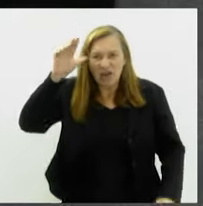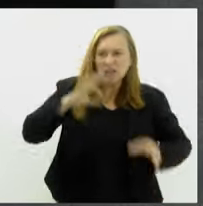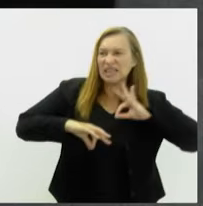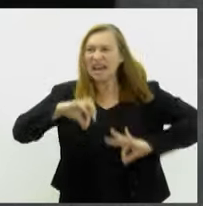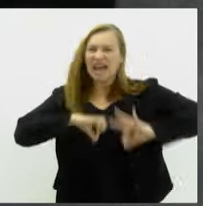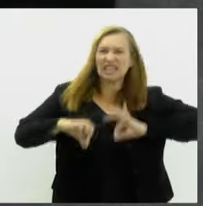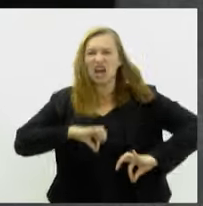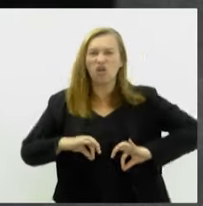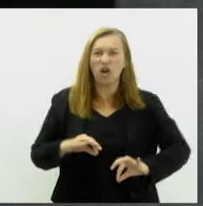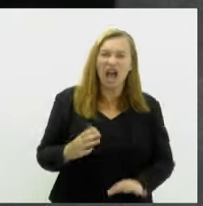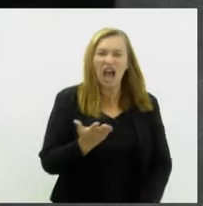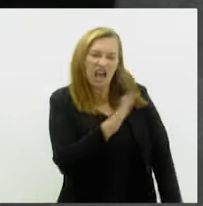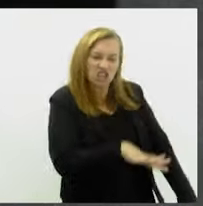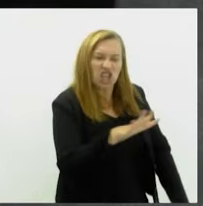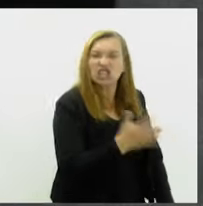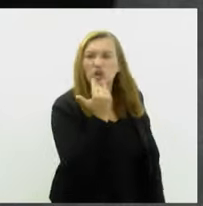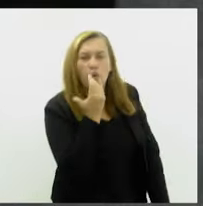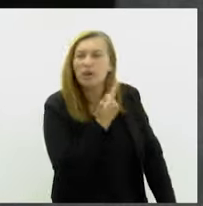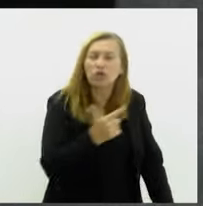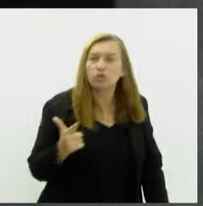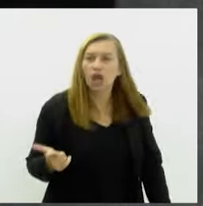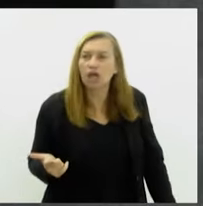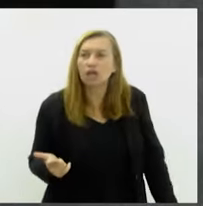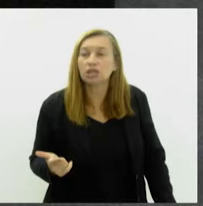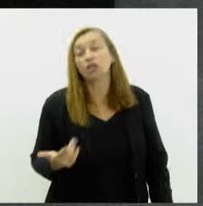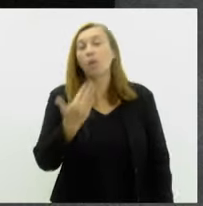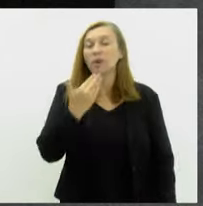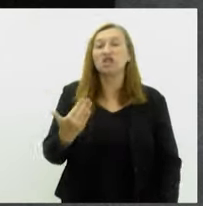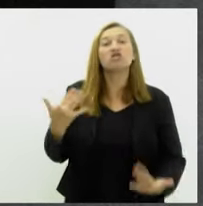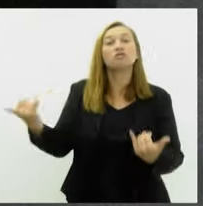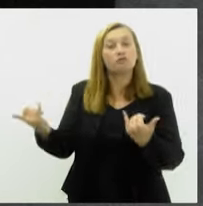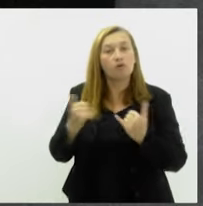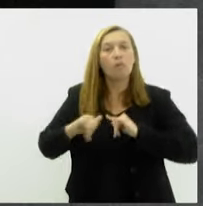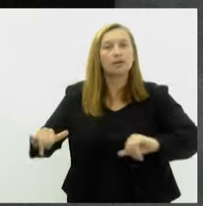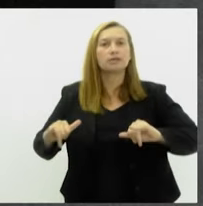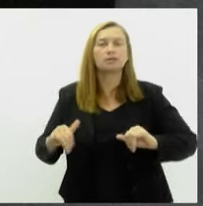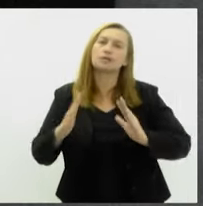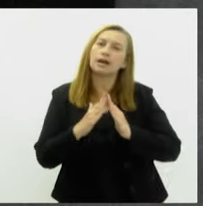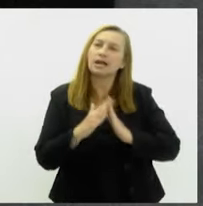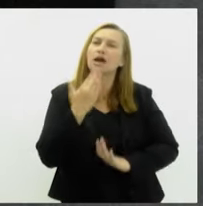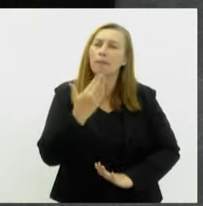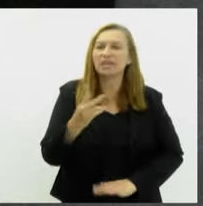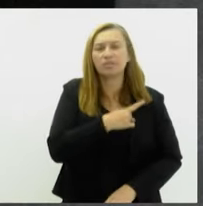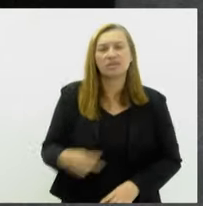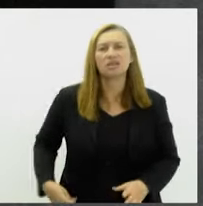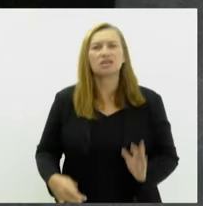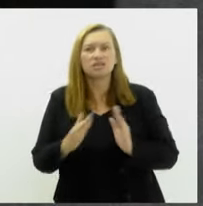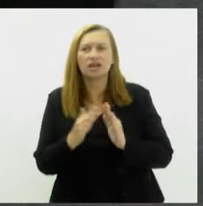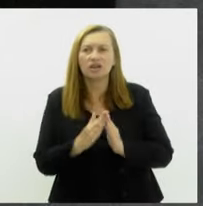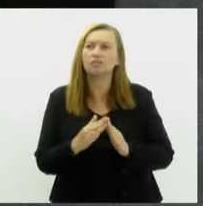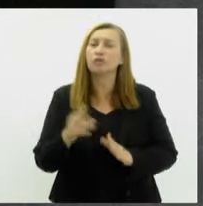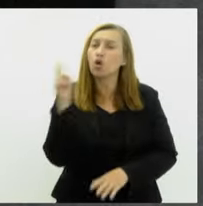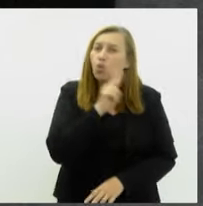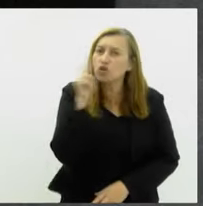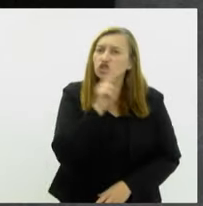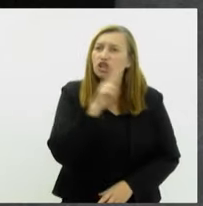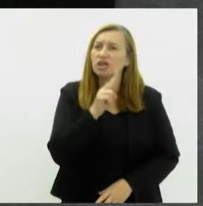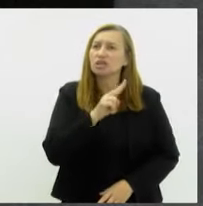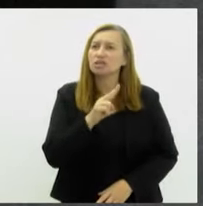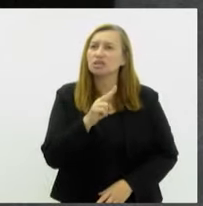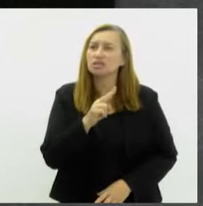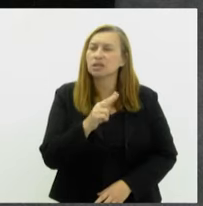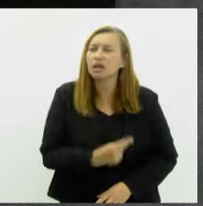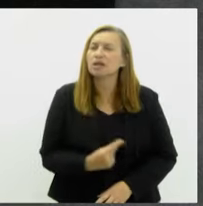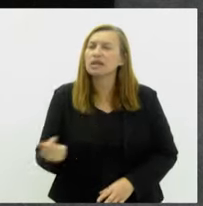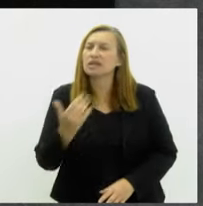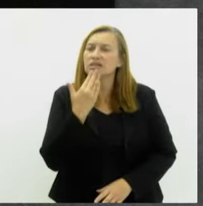comer. Então eu estou protocolando um pedido de informação nessa casa, a qual eu peço à presidência dessa casa muita urgência para a saída